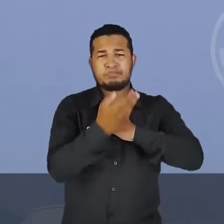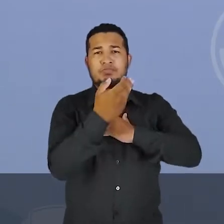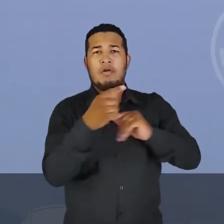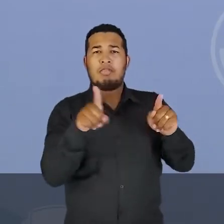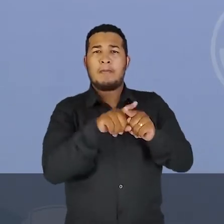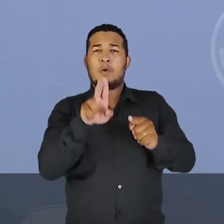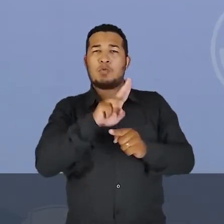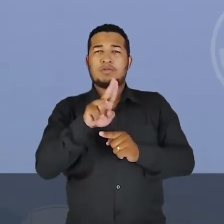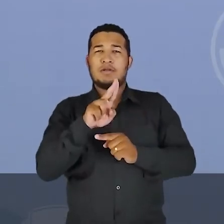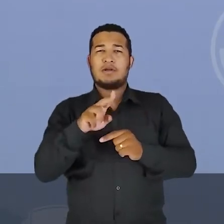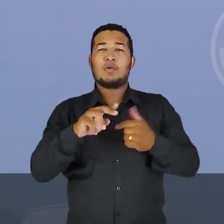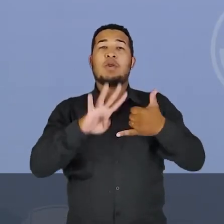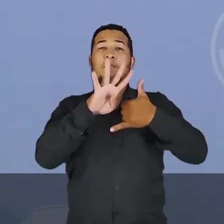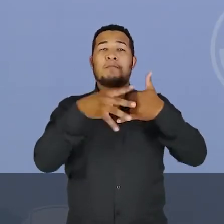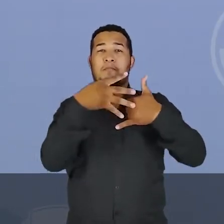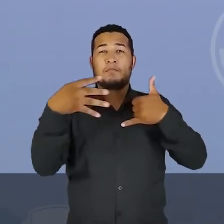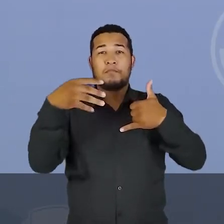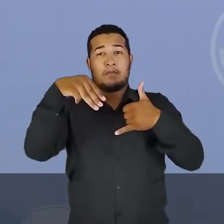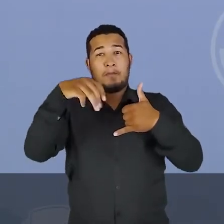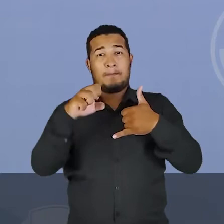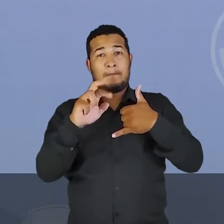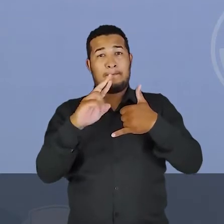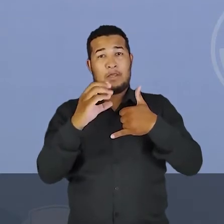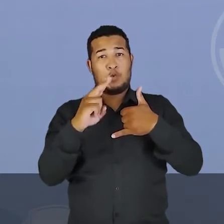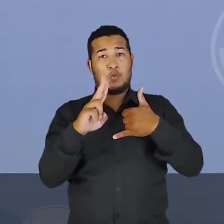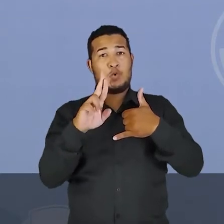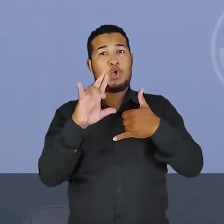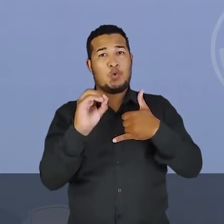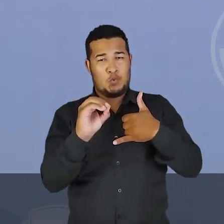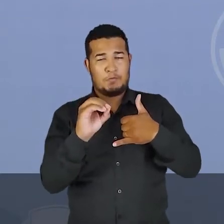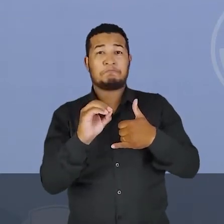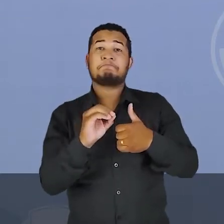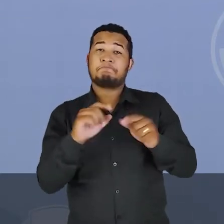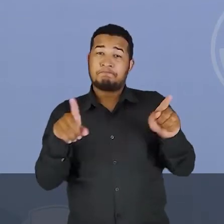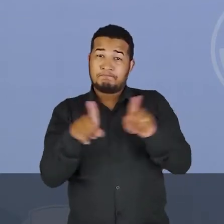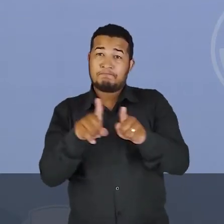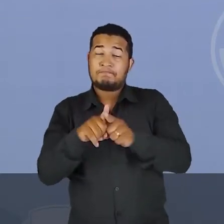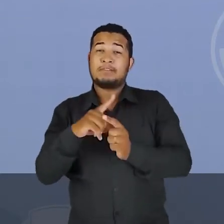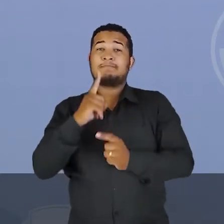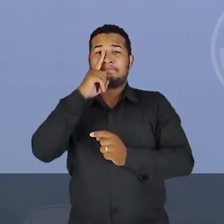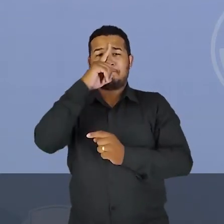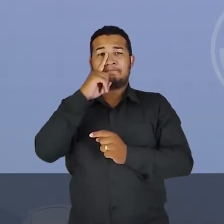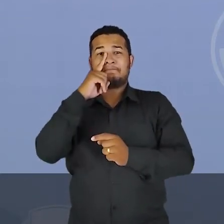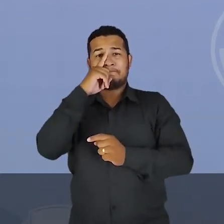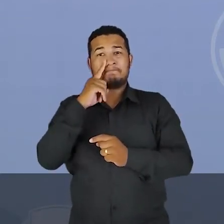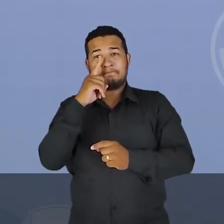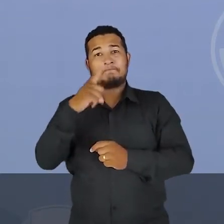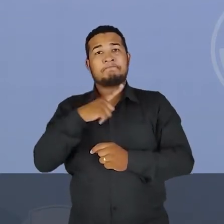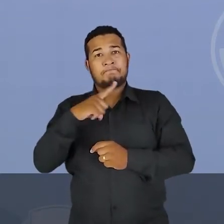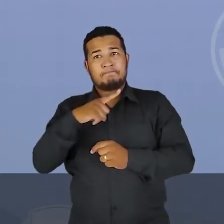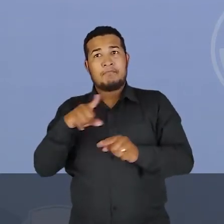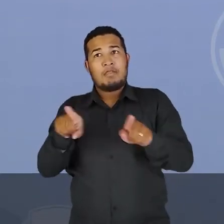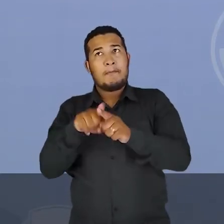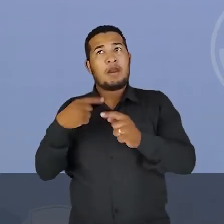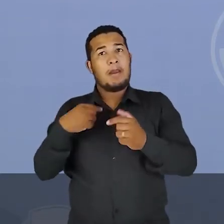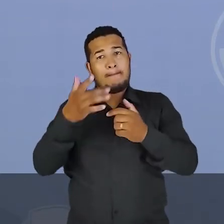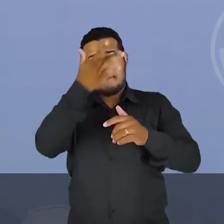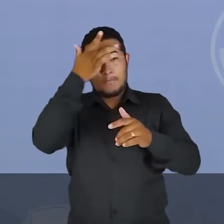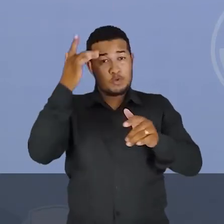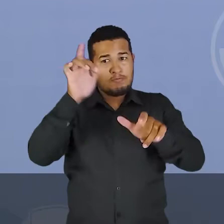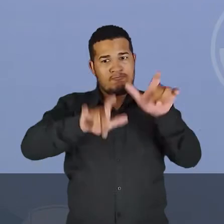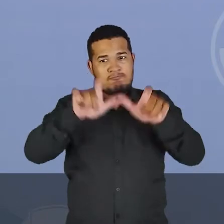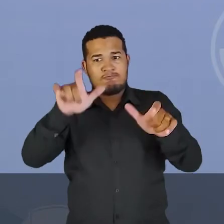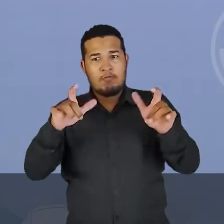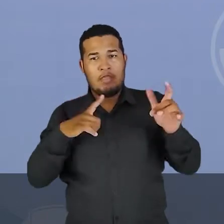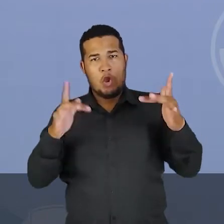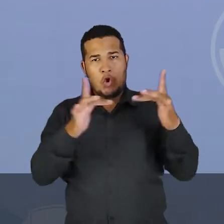são substâncias que poluem o ambiente, e também pode prejudicar graves problemas ao sistema nervoso dos seres vivos que entram em